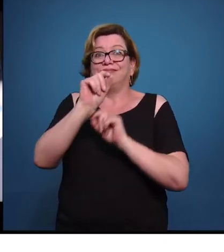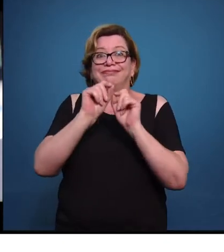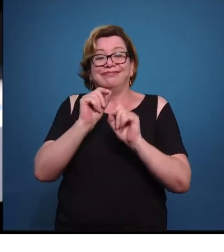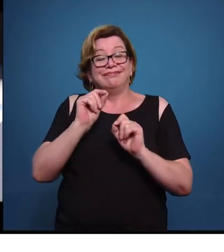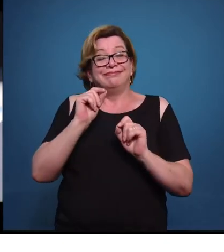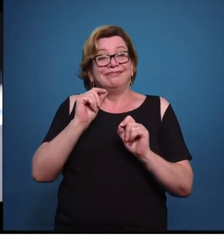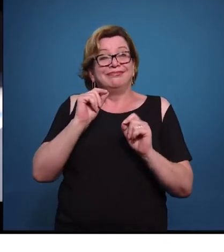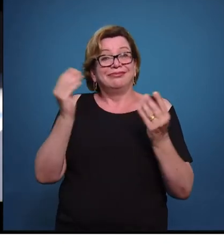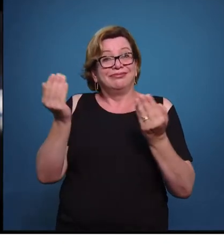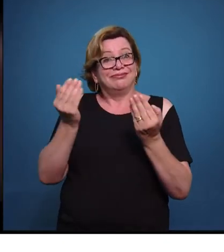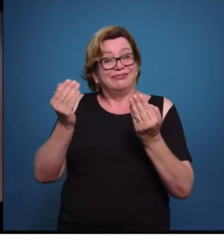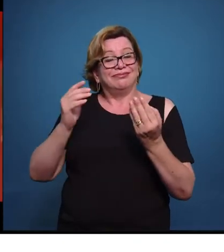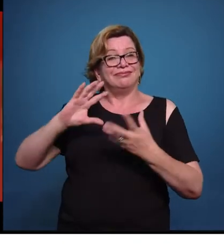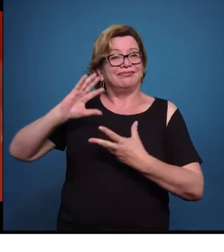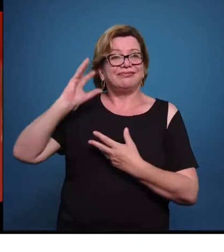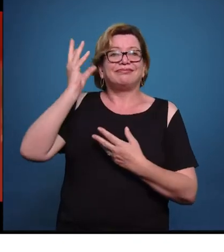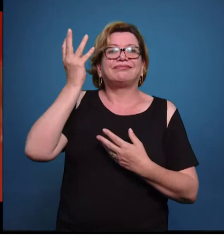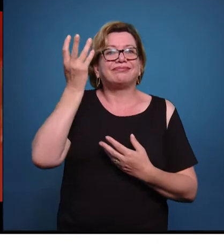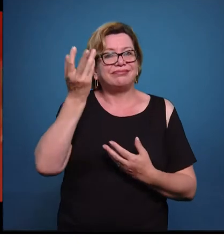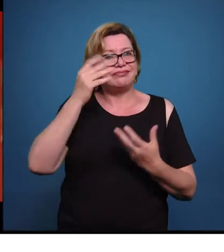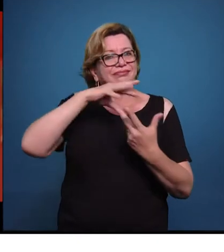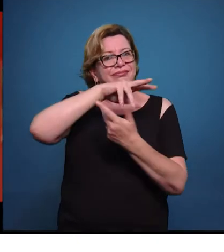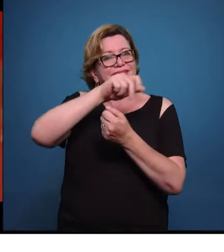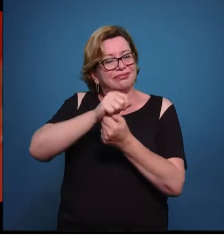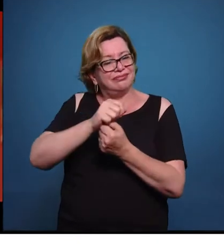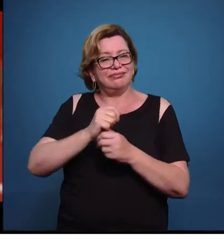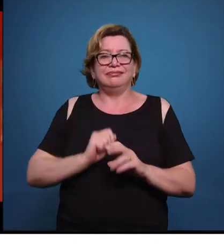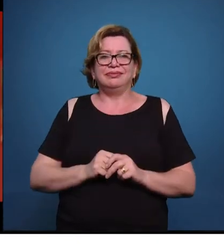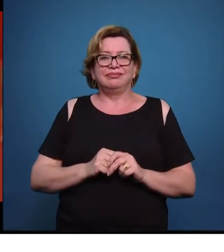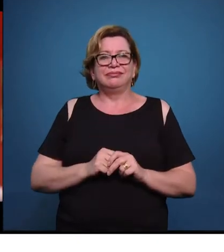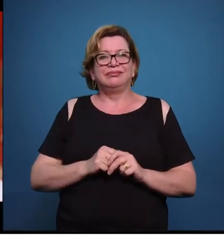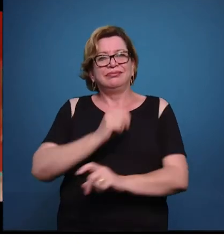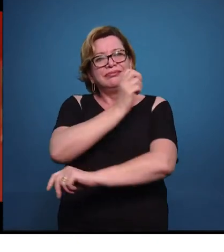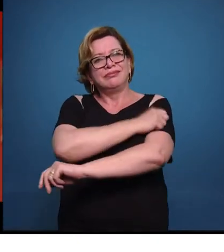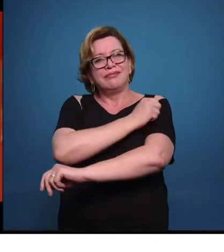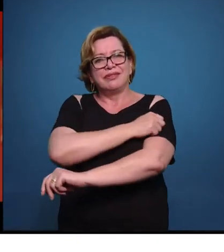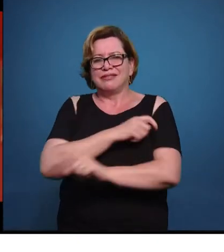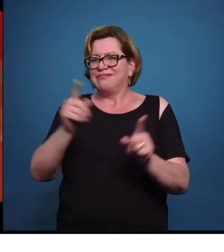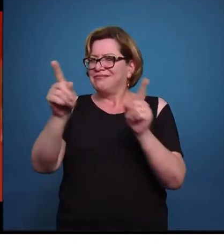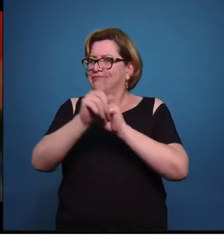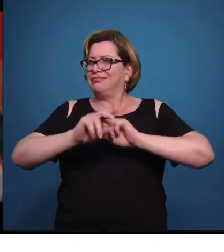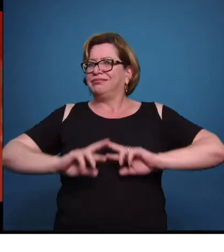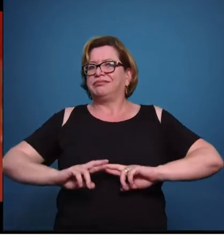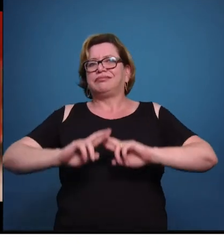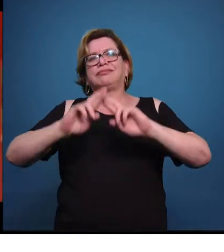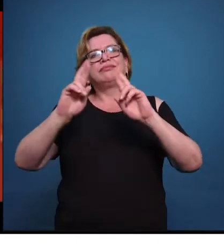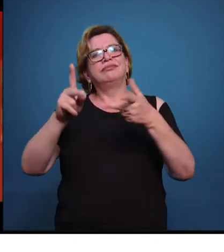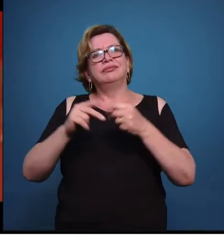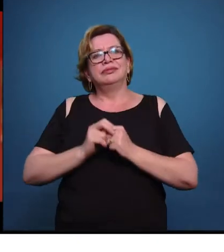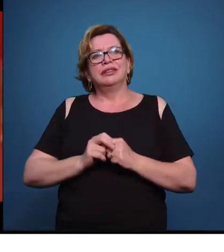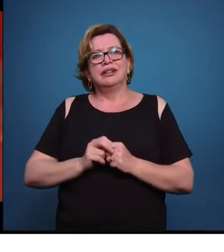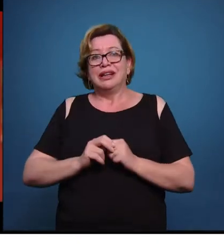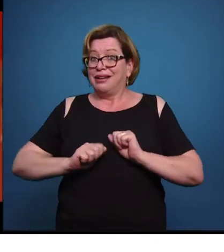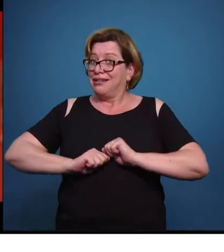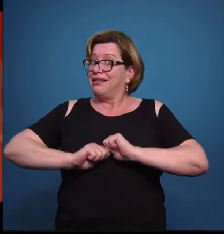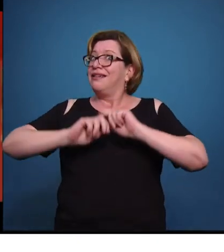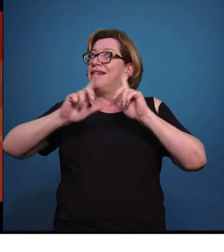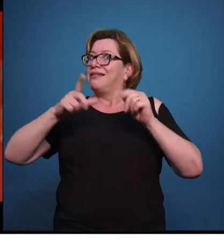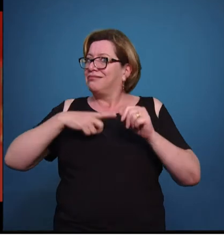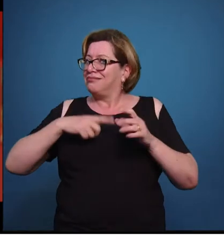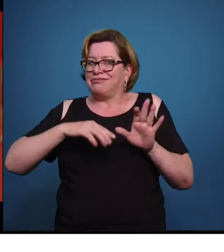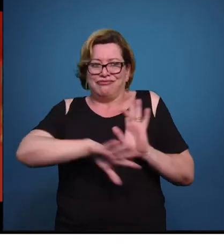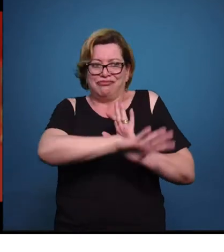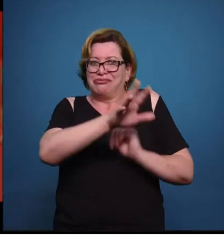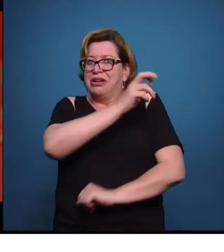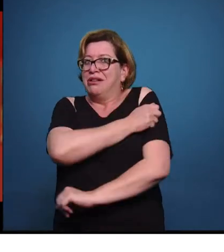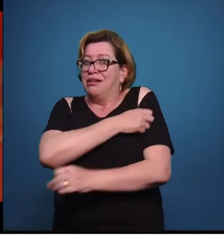vemos no mundo que vivemos, no mundo contemporâneo. Os nossos alunos não são diferentes. Claro que existe o livre-arbítrio e cada